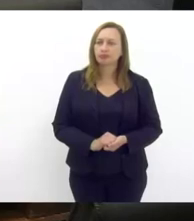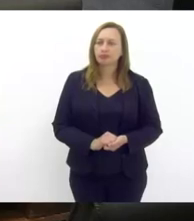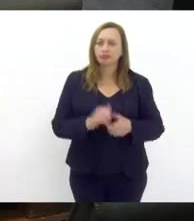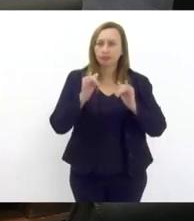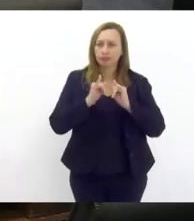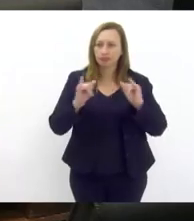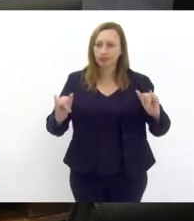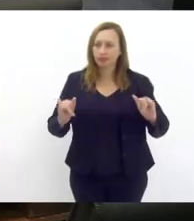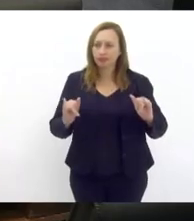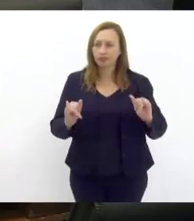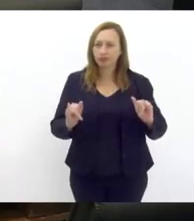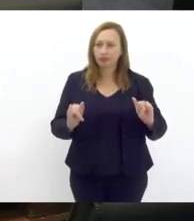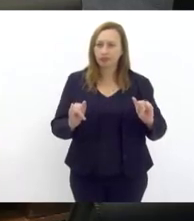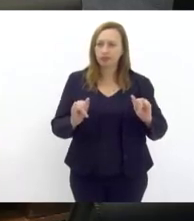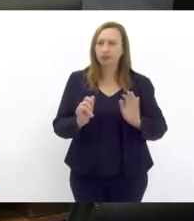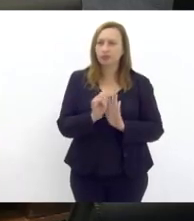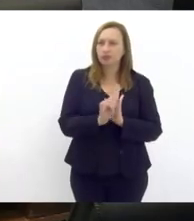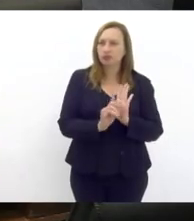Anuncio a redação do final.